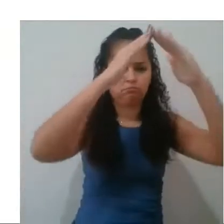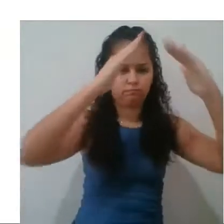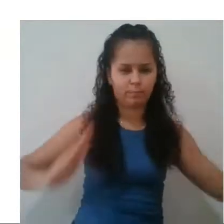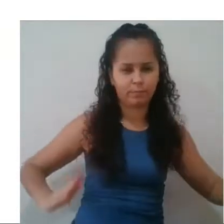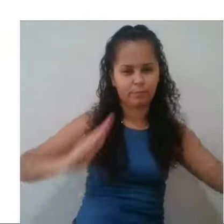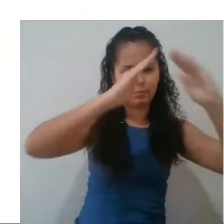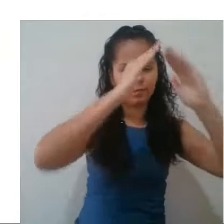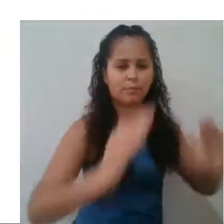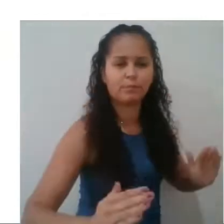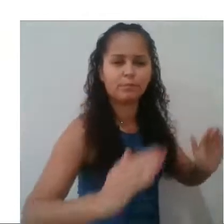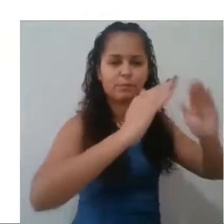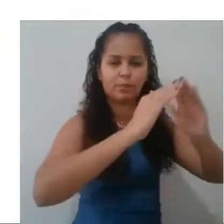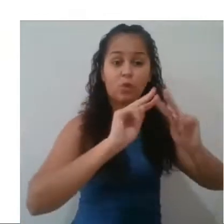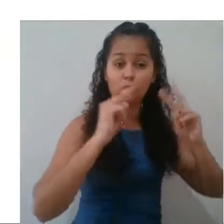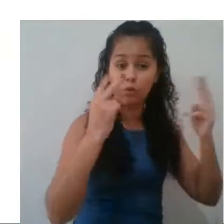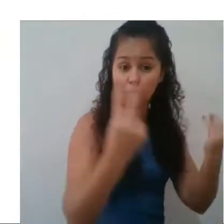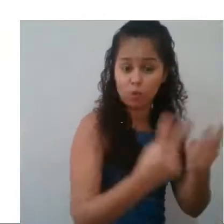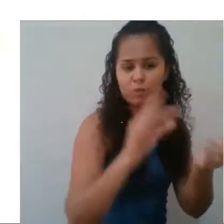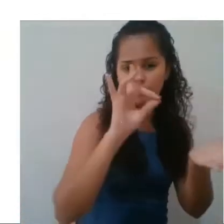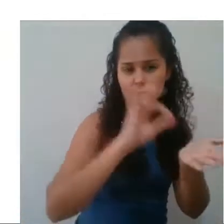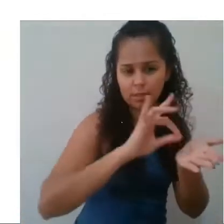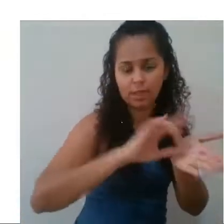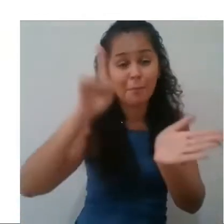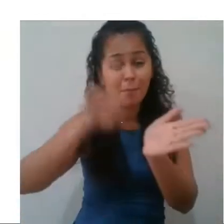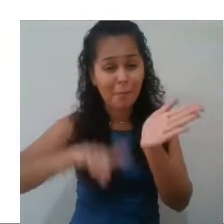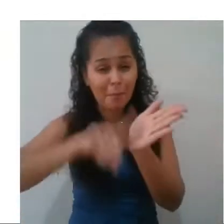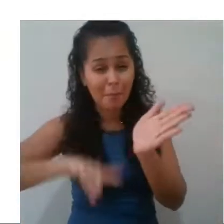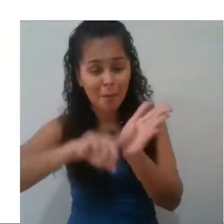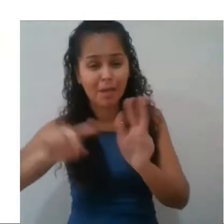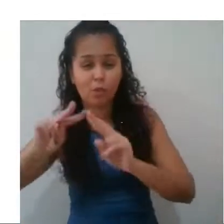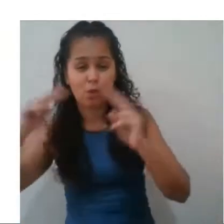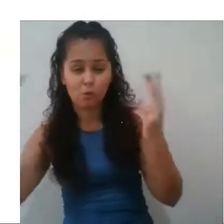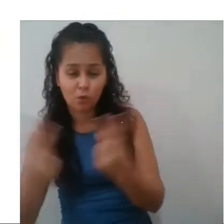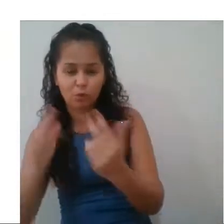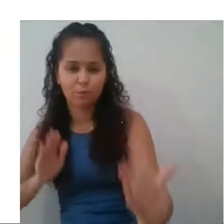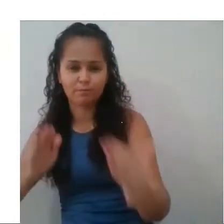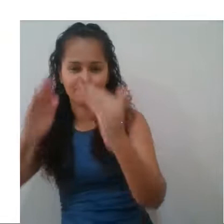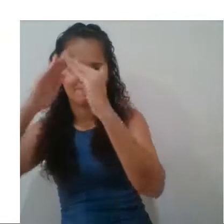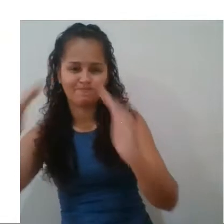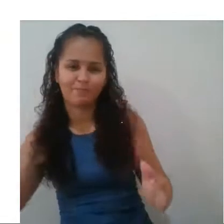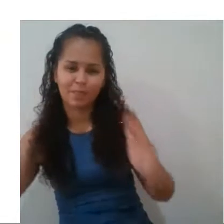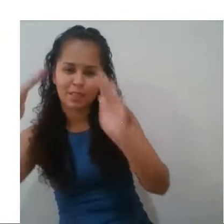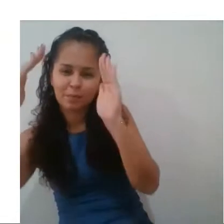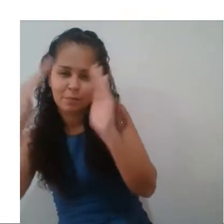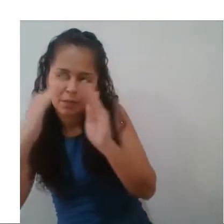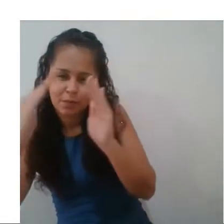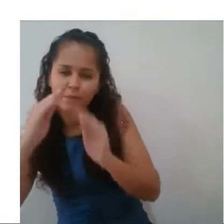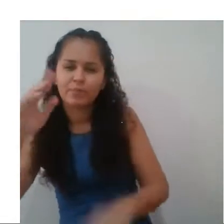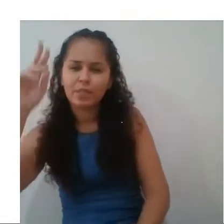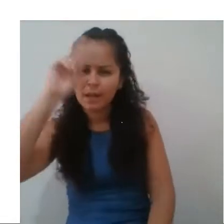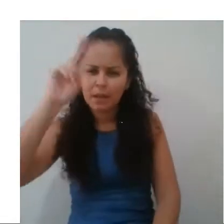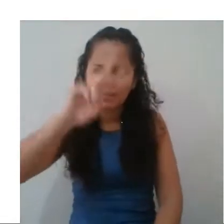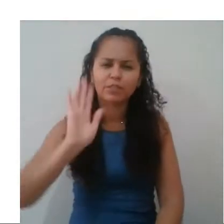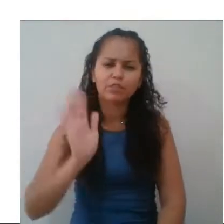será igual ao volume da pirâmide original menos o volume da pirâmide menor. Lembrando que, como a gente também já